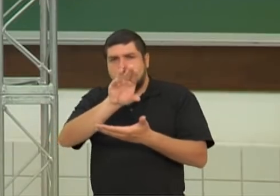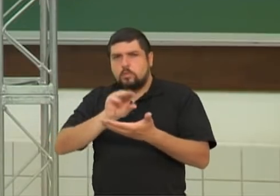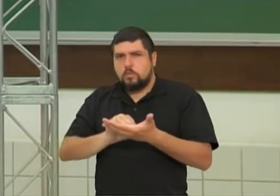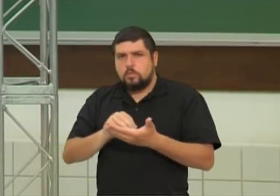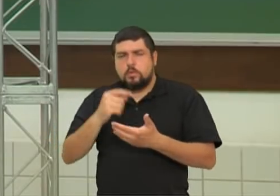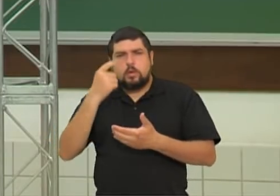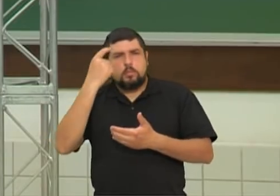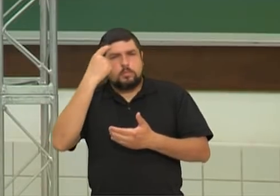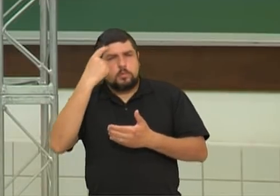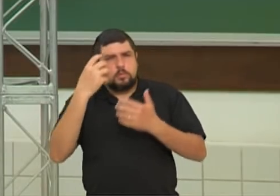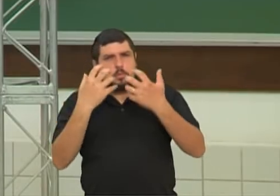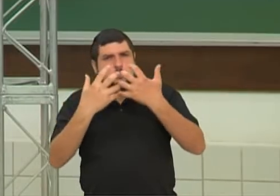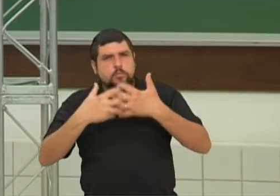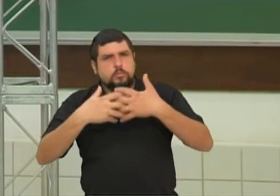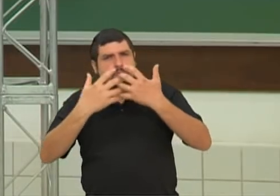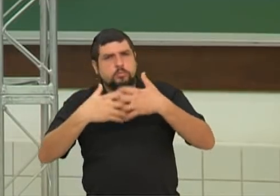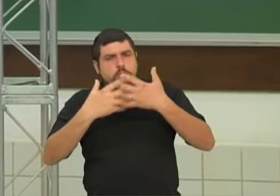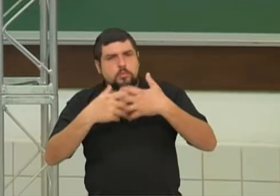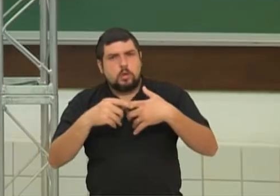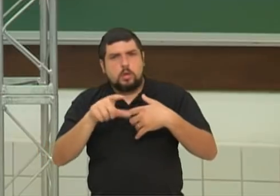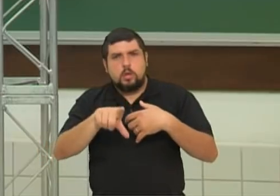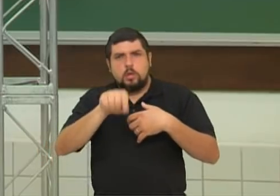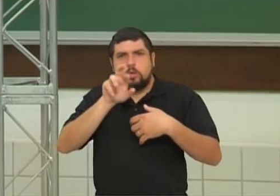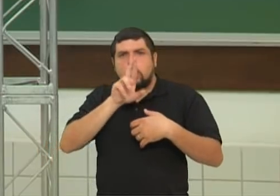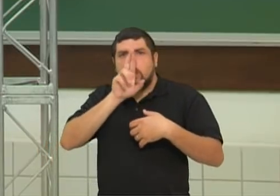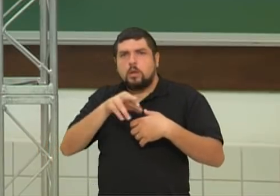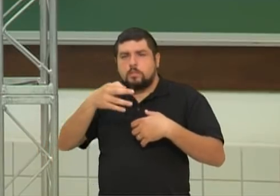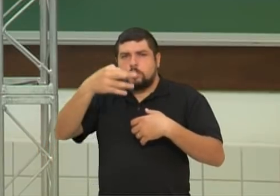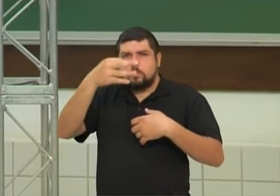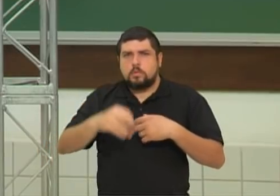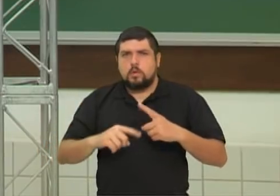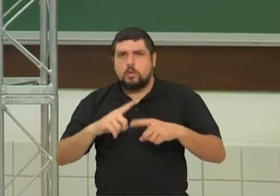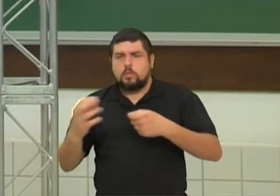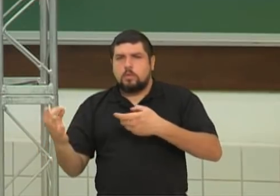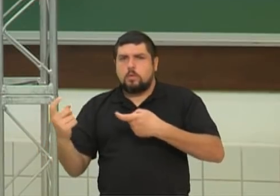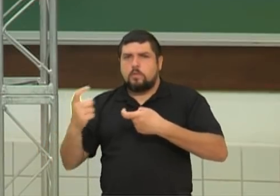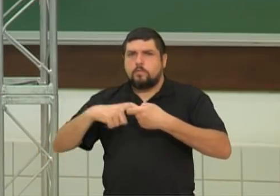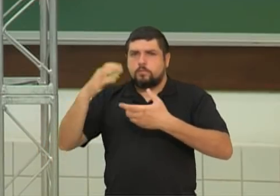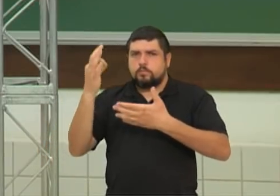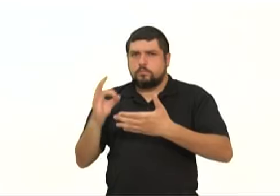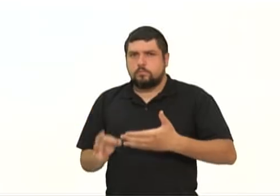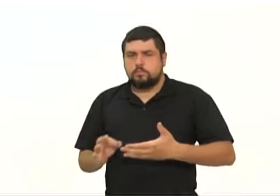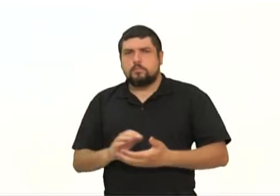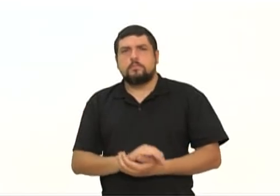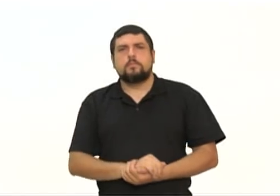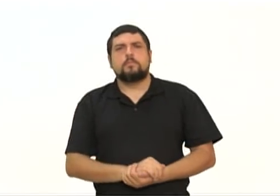pensarem um pouquinho, escolherem a alternativa correta e já já voltamos com a resposta.